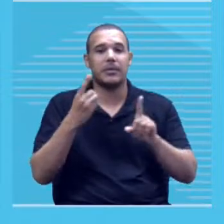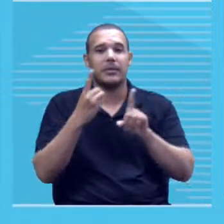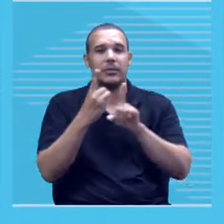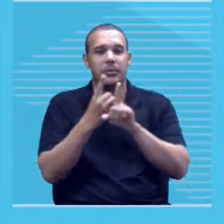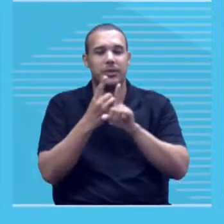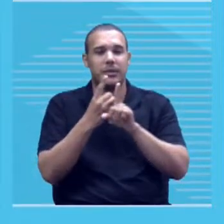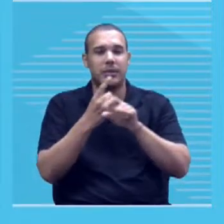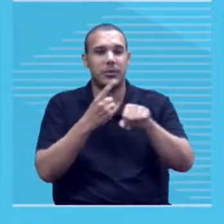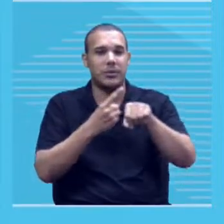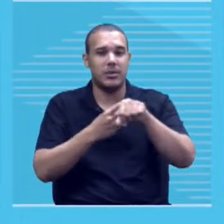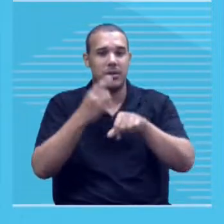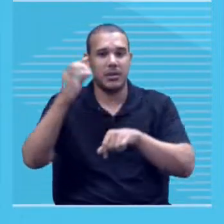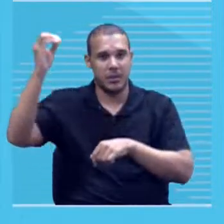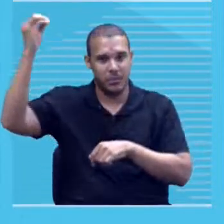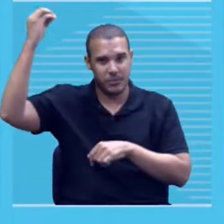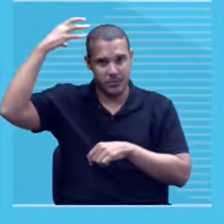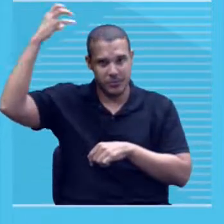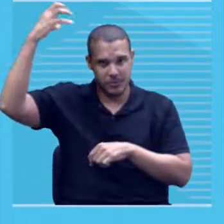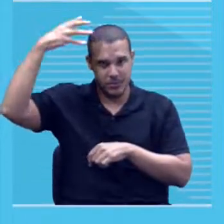geral.